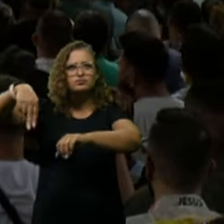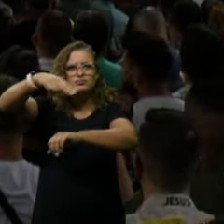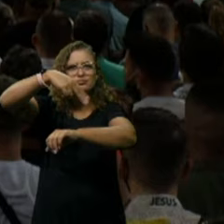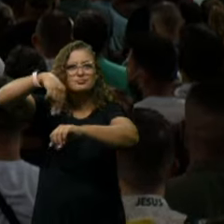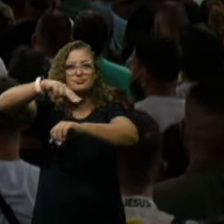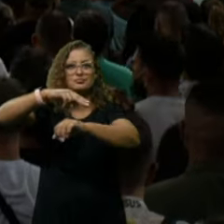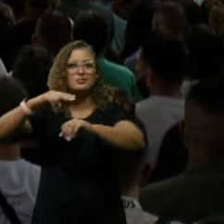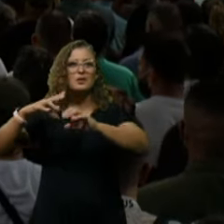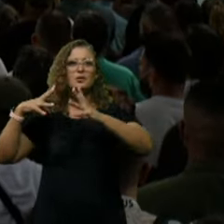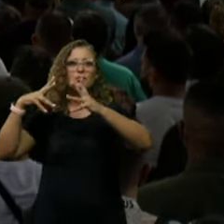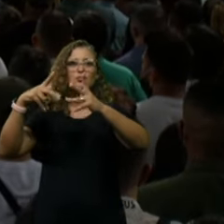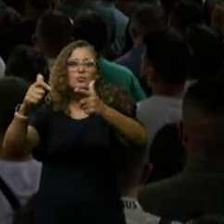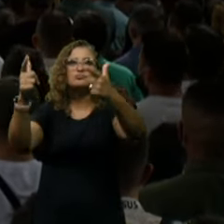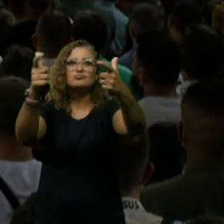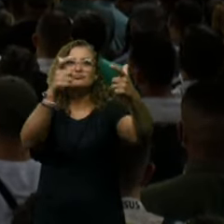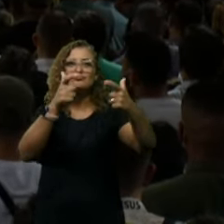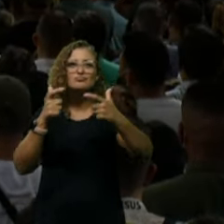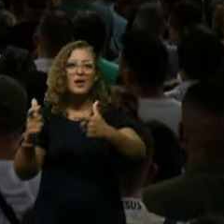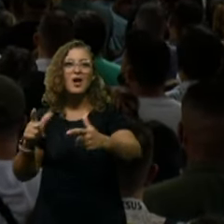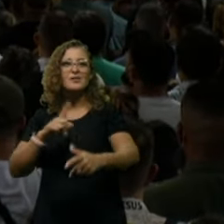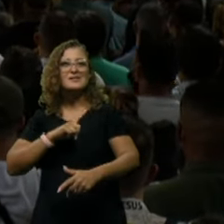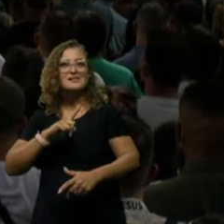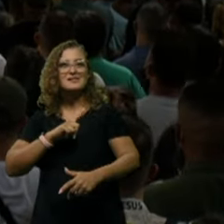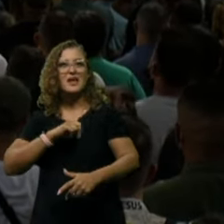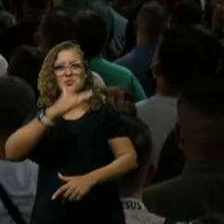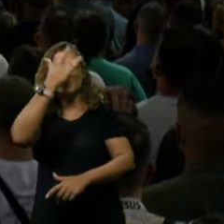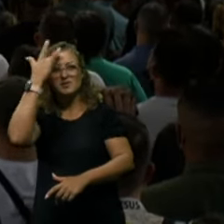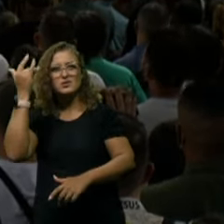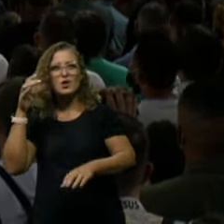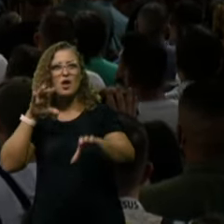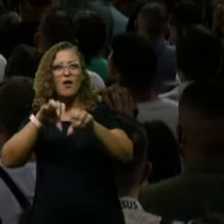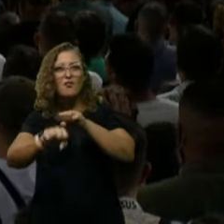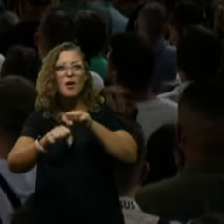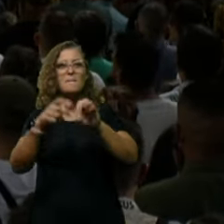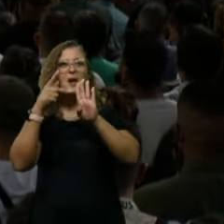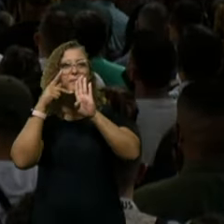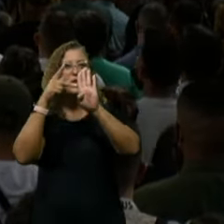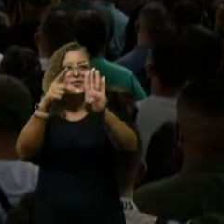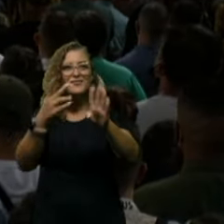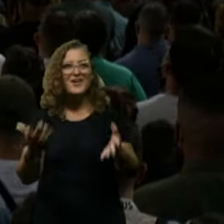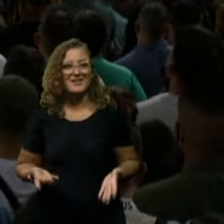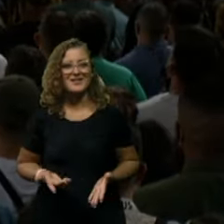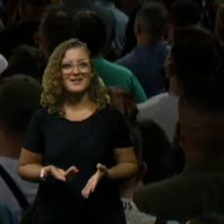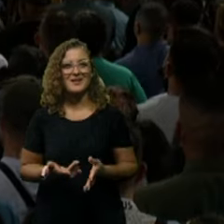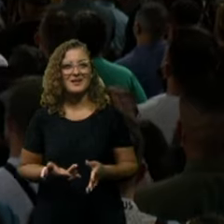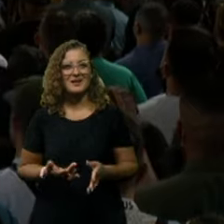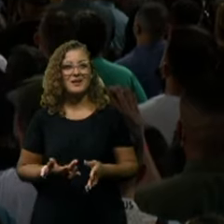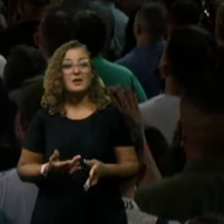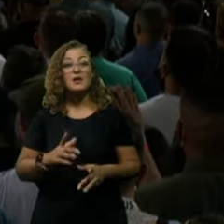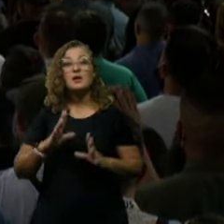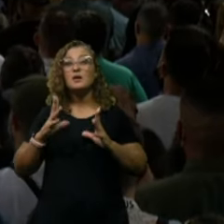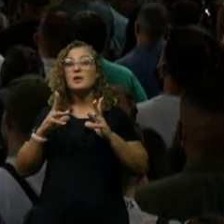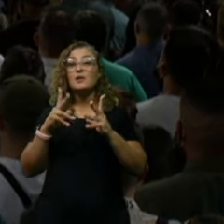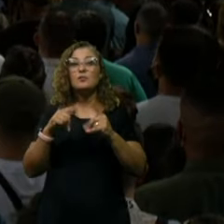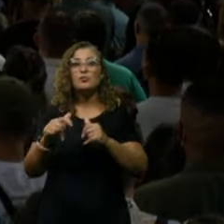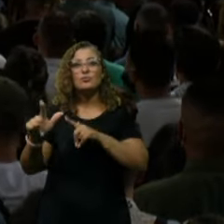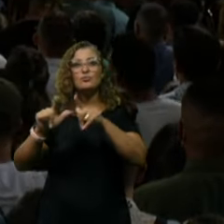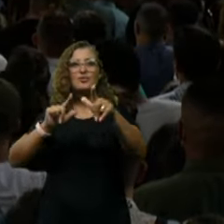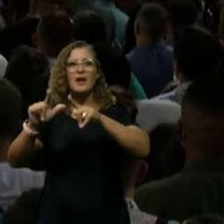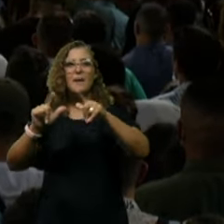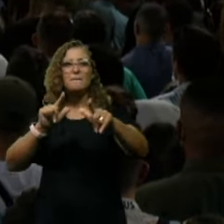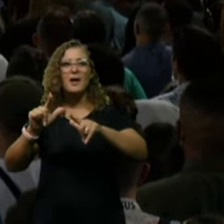tendo foram usados e formatos é e todo esse trabalho aqui daqui a pouco vai trazer esse resultado